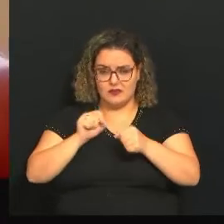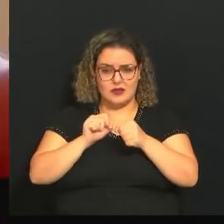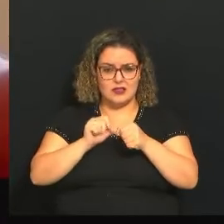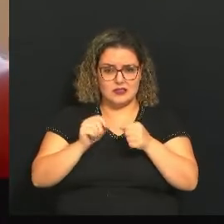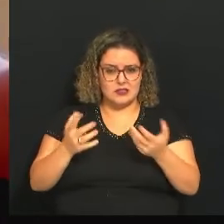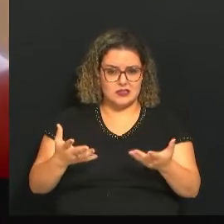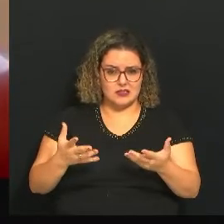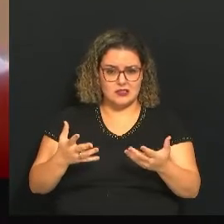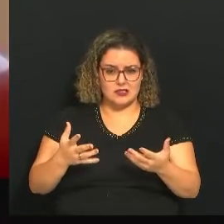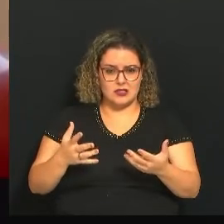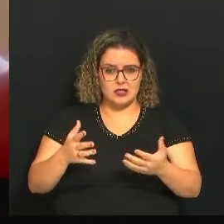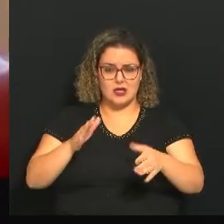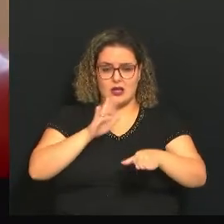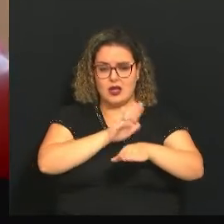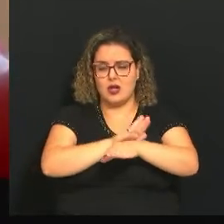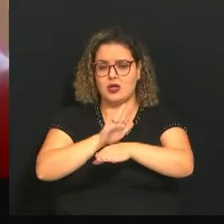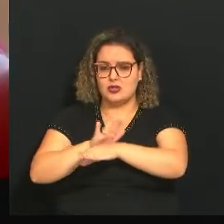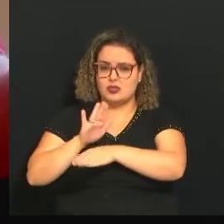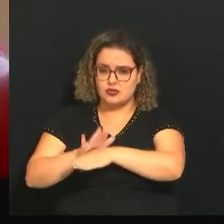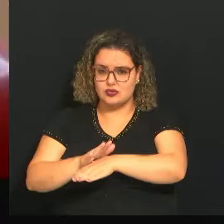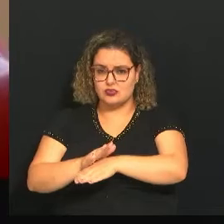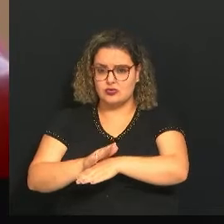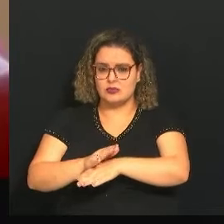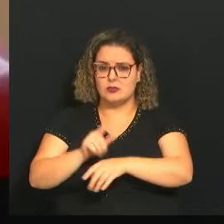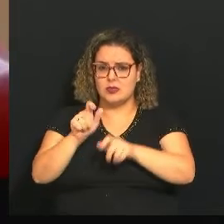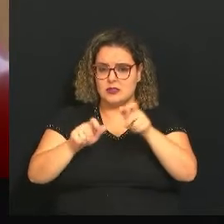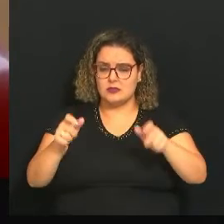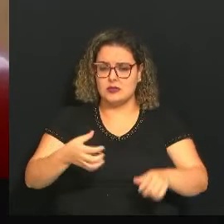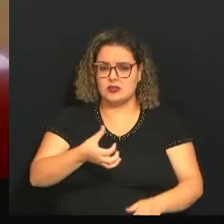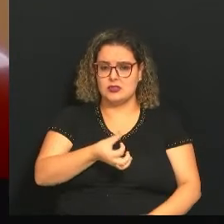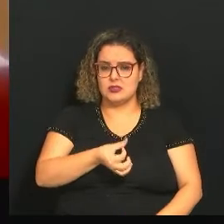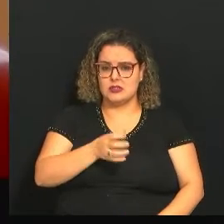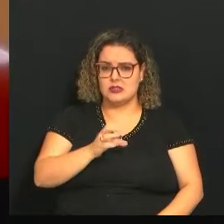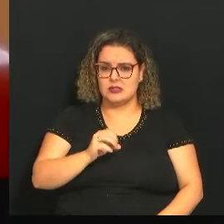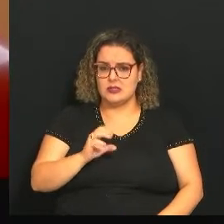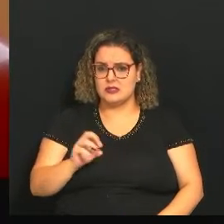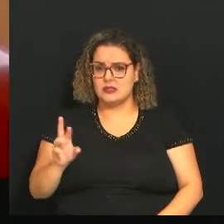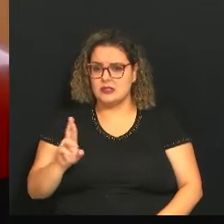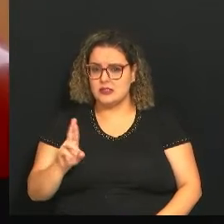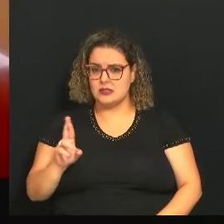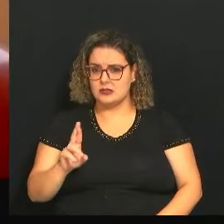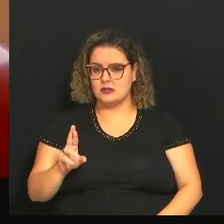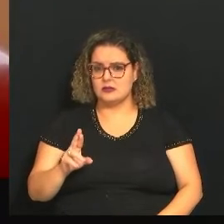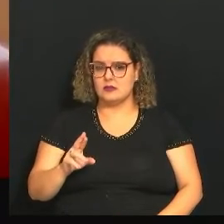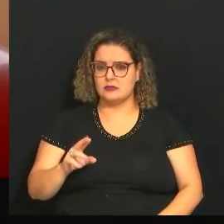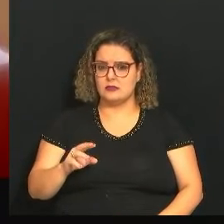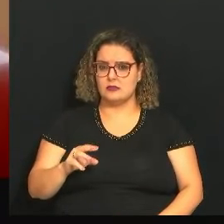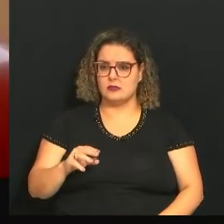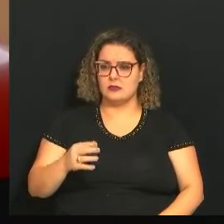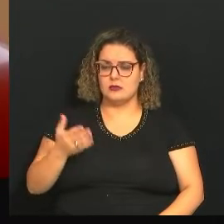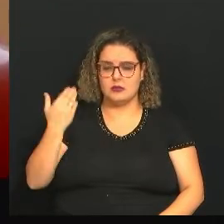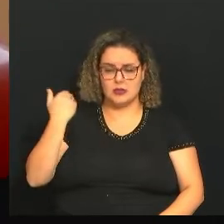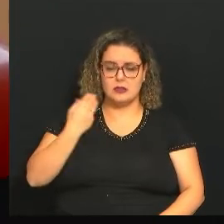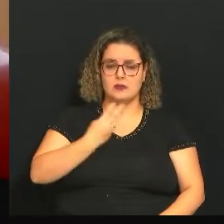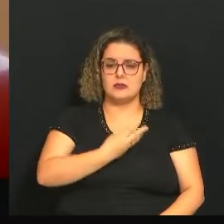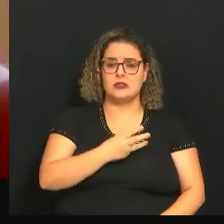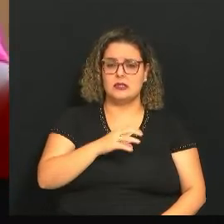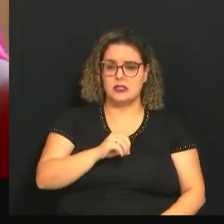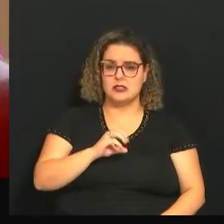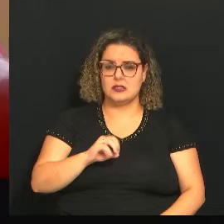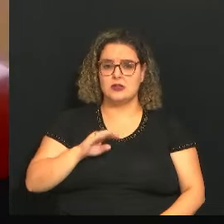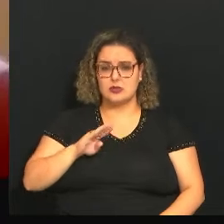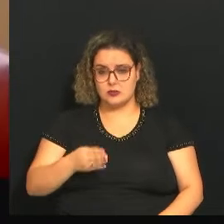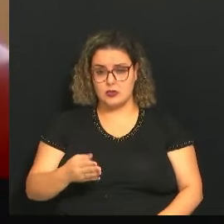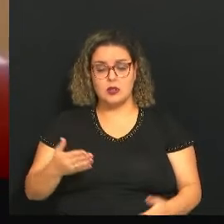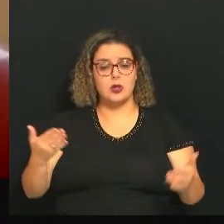auxílio emergencial de R$600, que naquele ano foi cerca de 300 bilhões, né? Que hoje